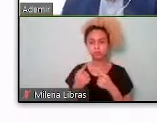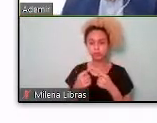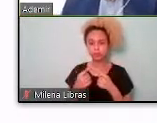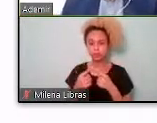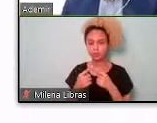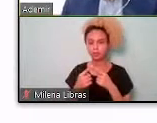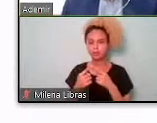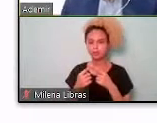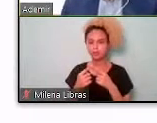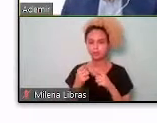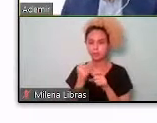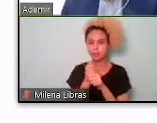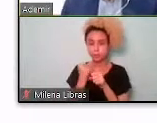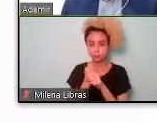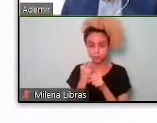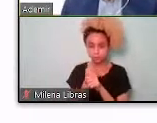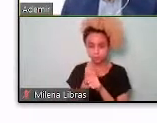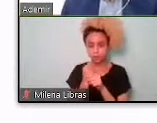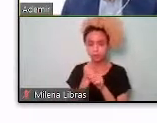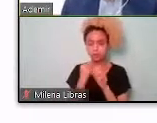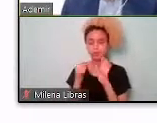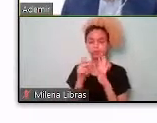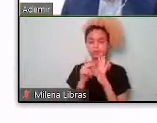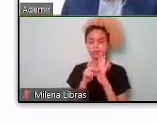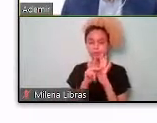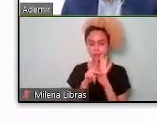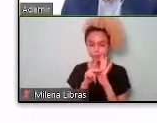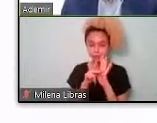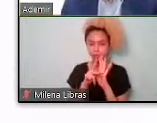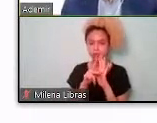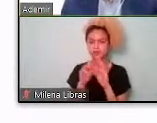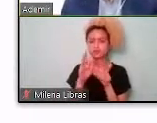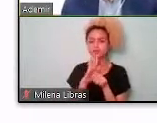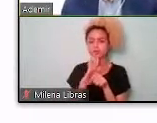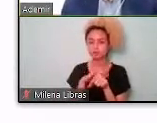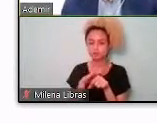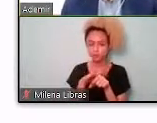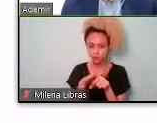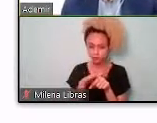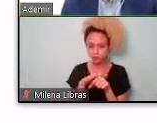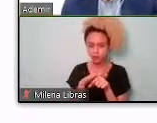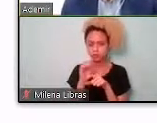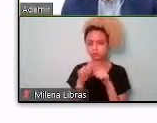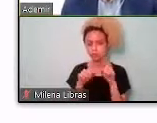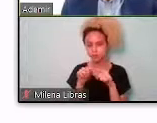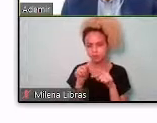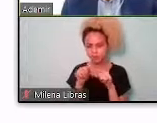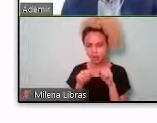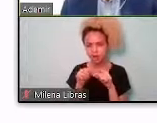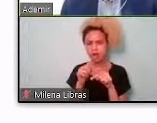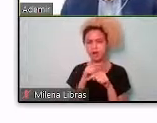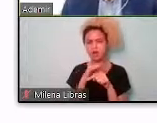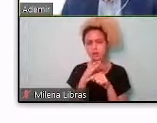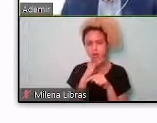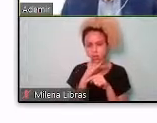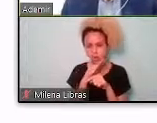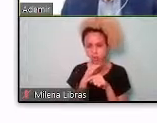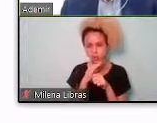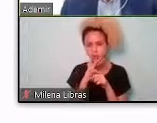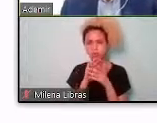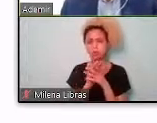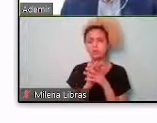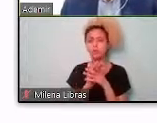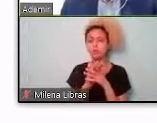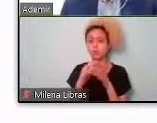questão da construção, dos projetos, da execução, dos materiais de baixa qualidade utilizados, questão do